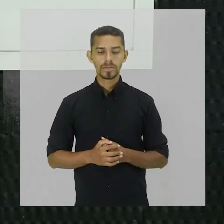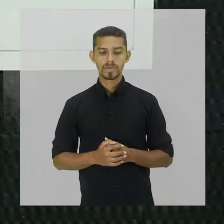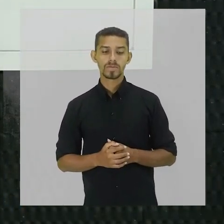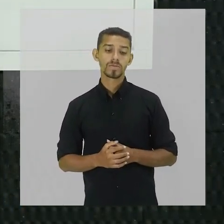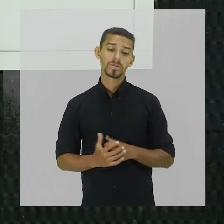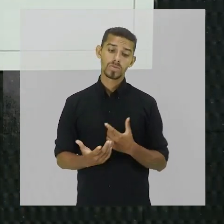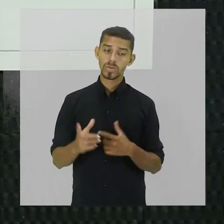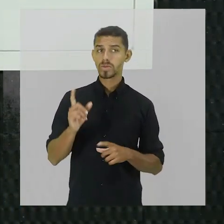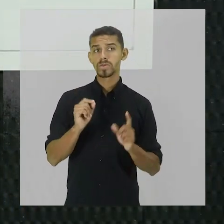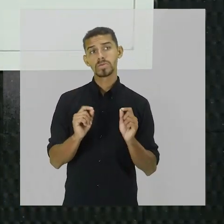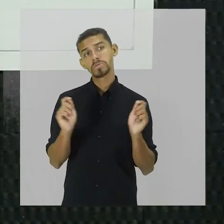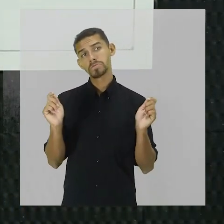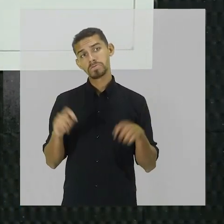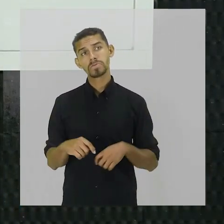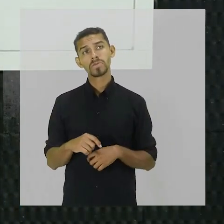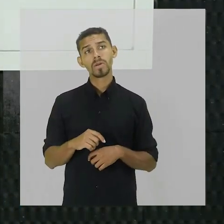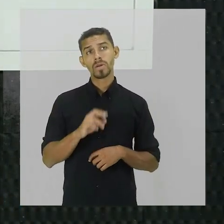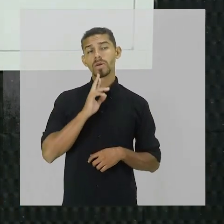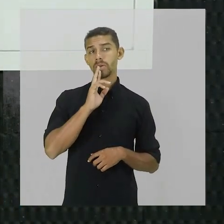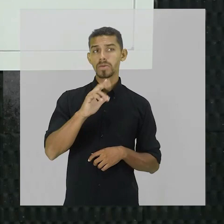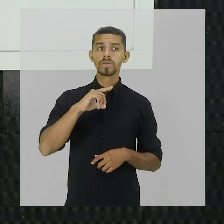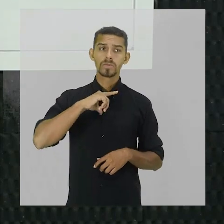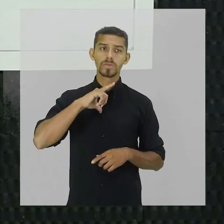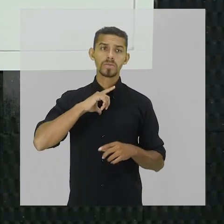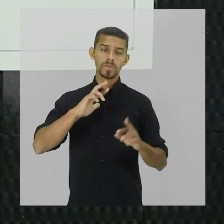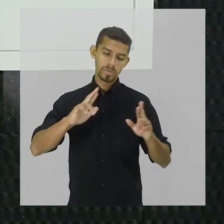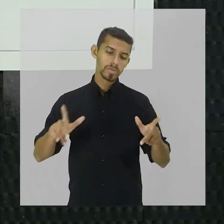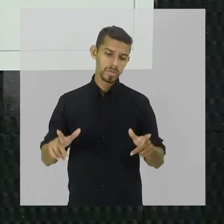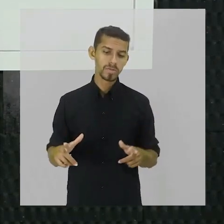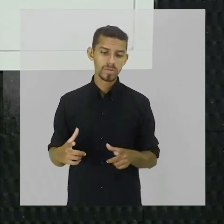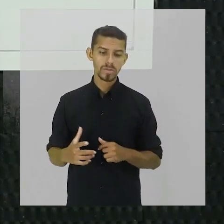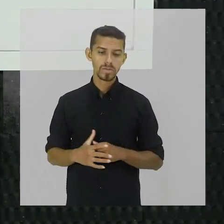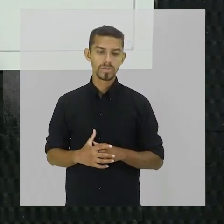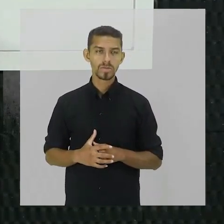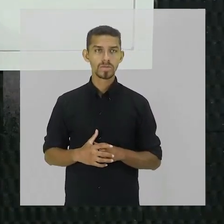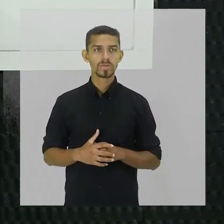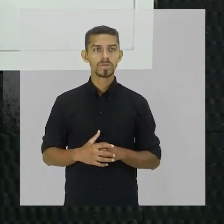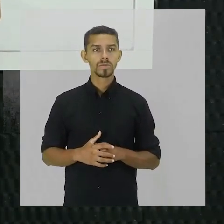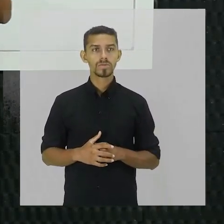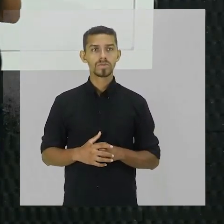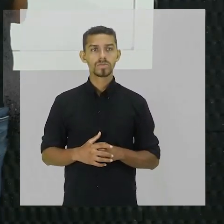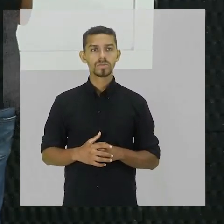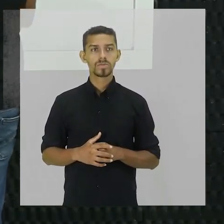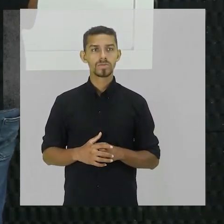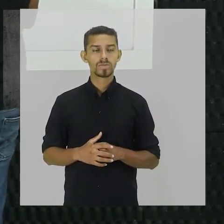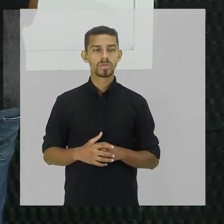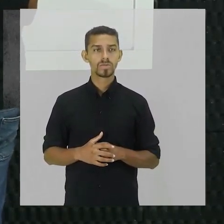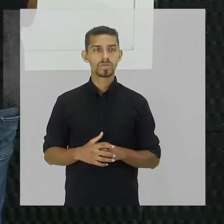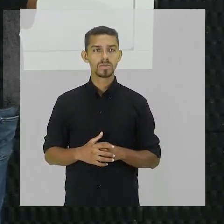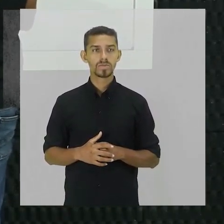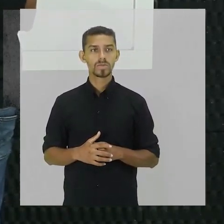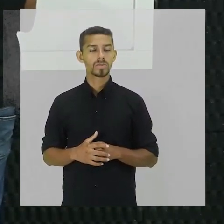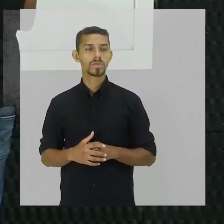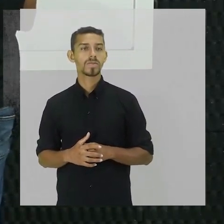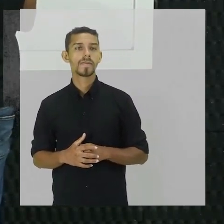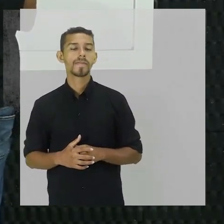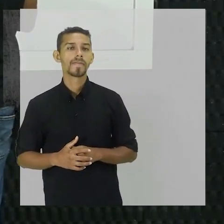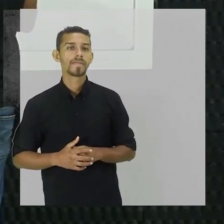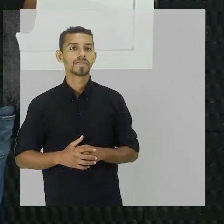Na opção, me parece que ele realizou essa diferença, né? Ele fez essa conta aqui. Então, o volume do vazio